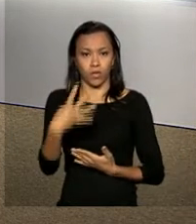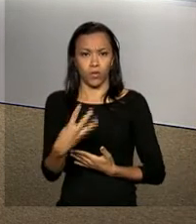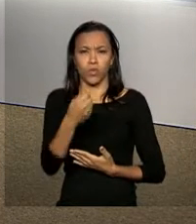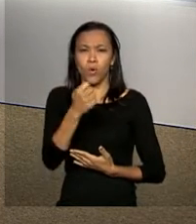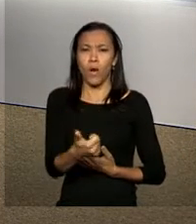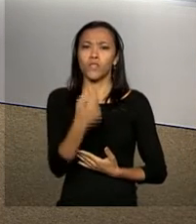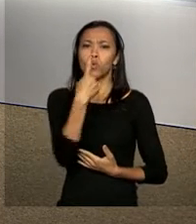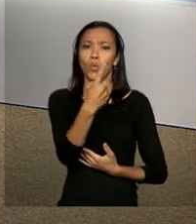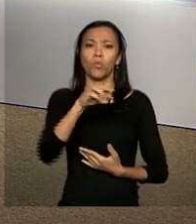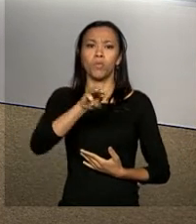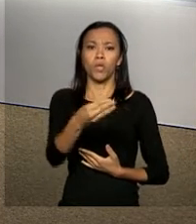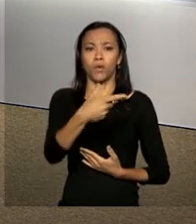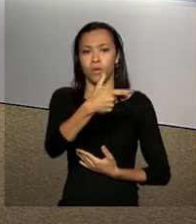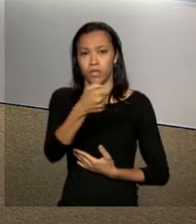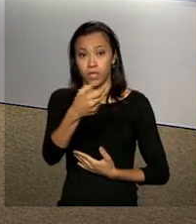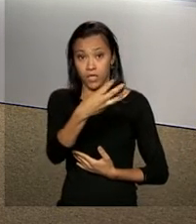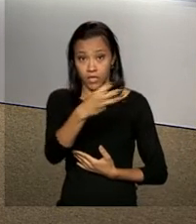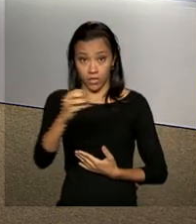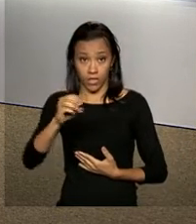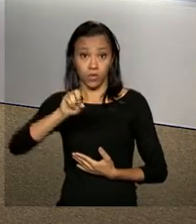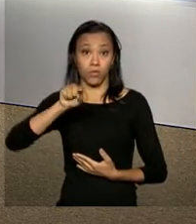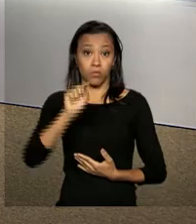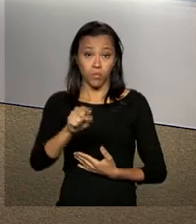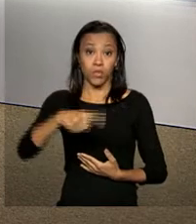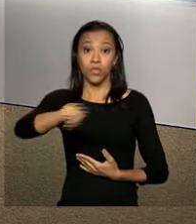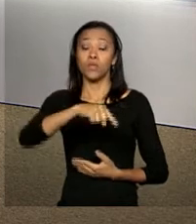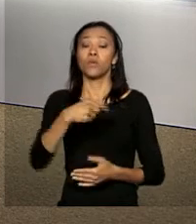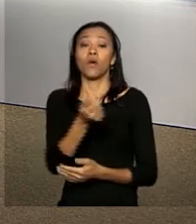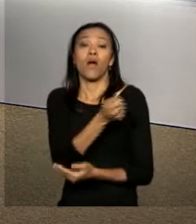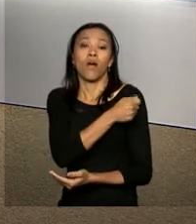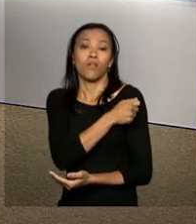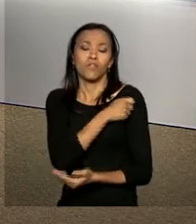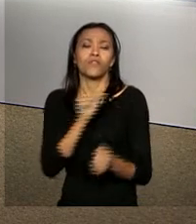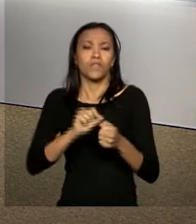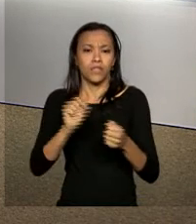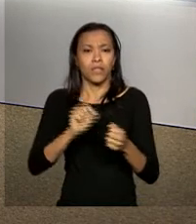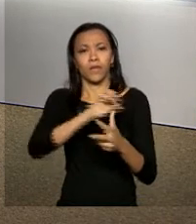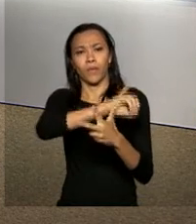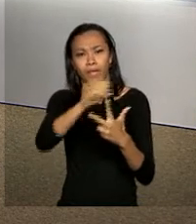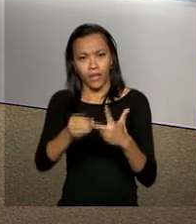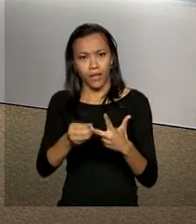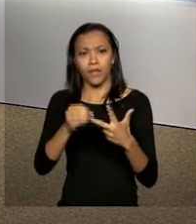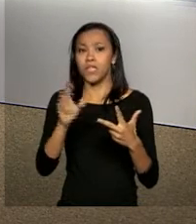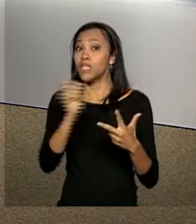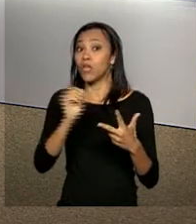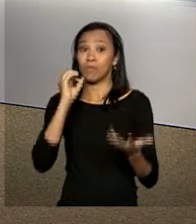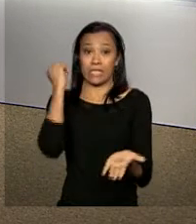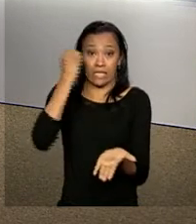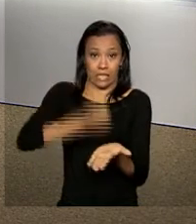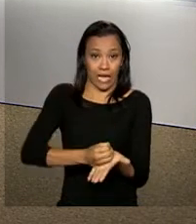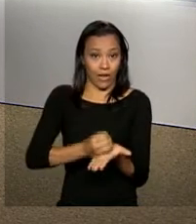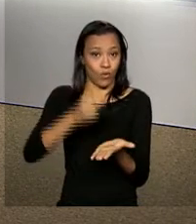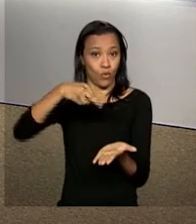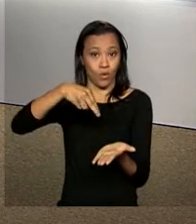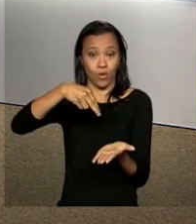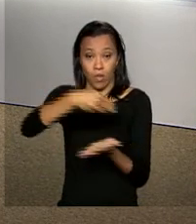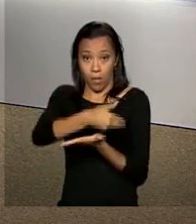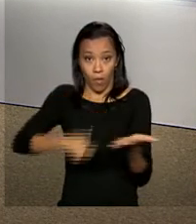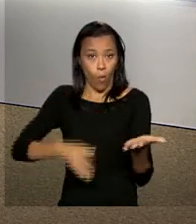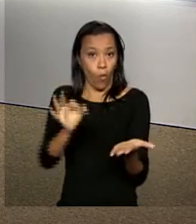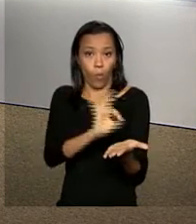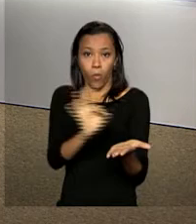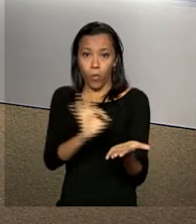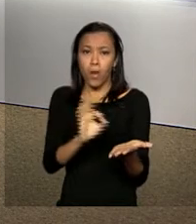quase 1 milhão e 300 mil estudantes fizeram o Enem naquele ano e não zeraram as notas. Mais de